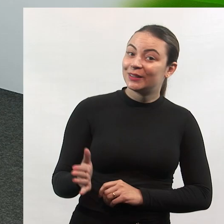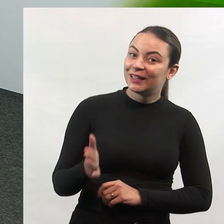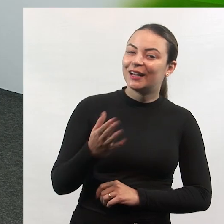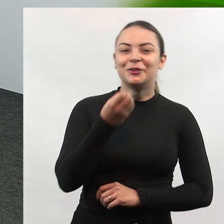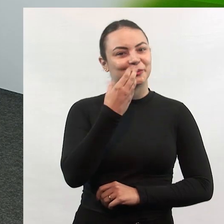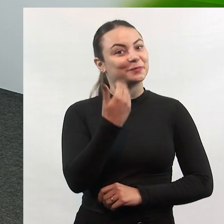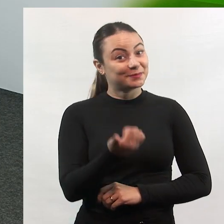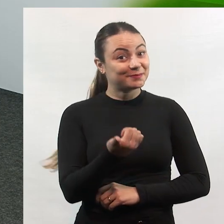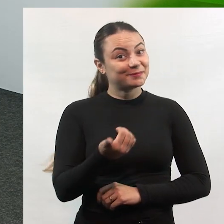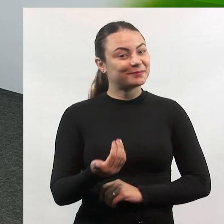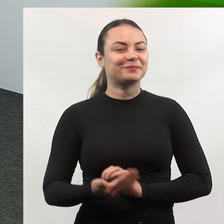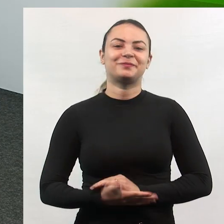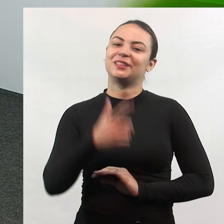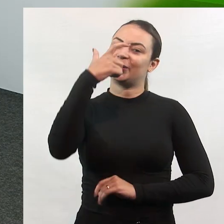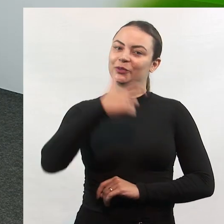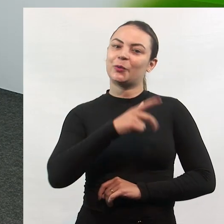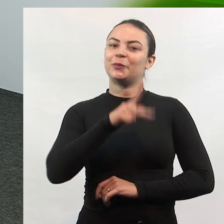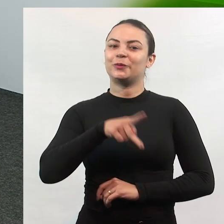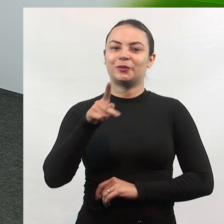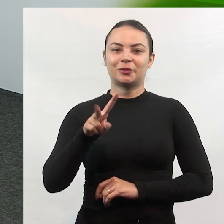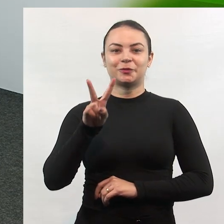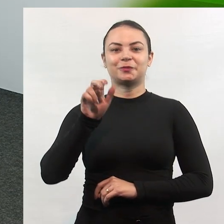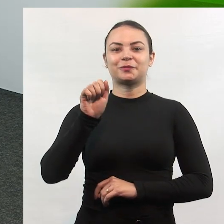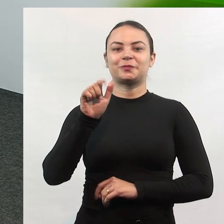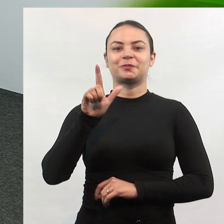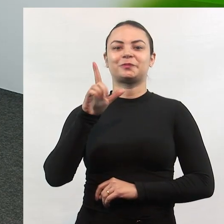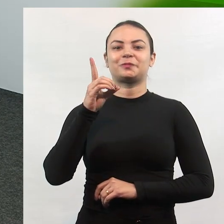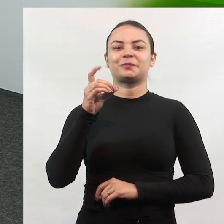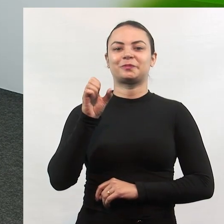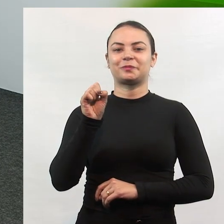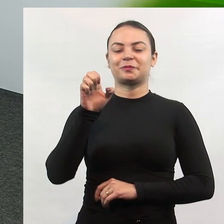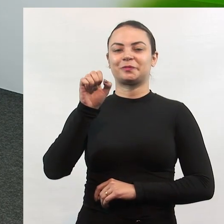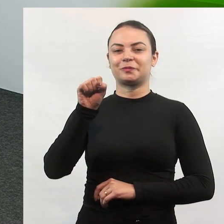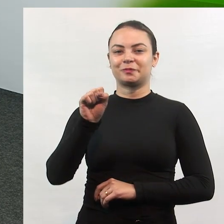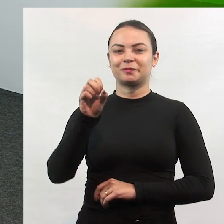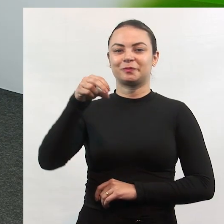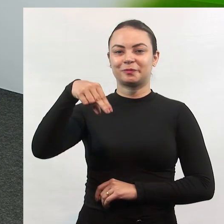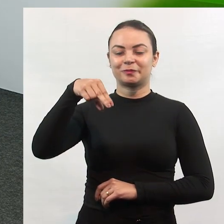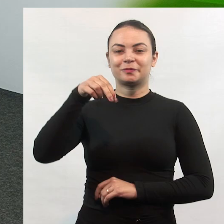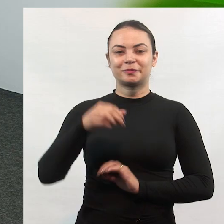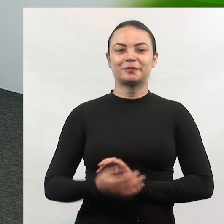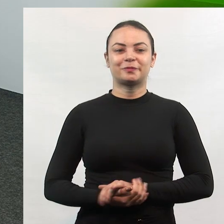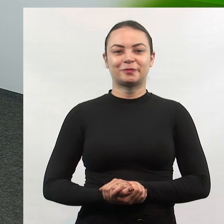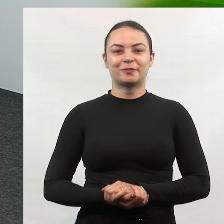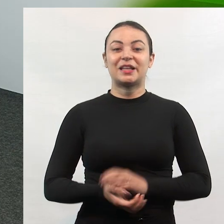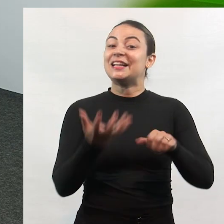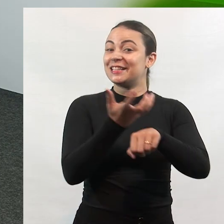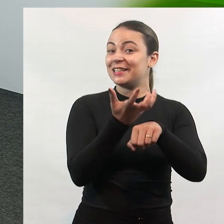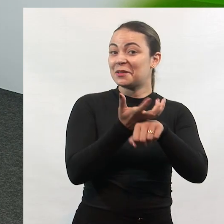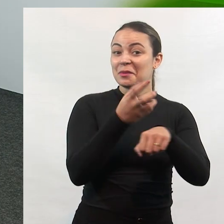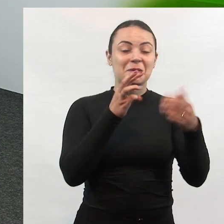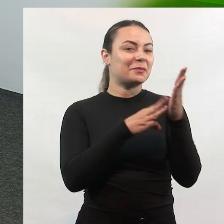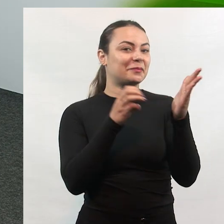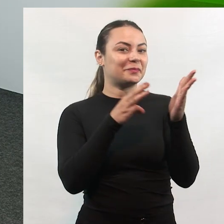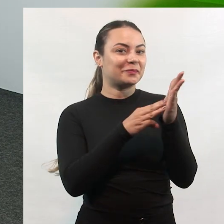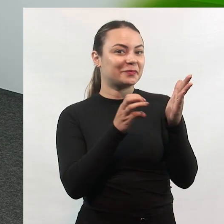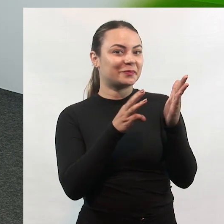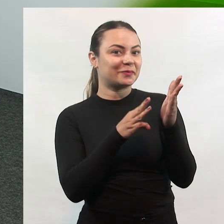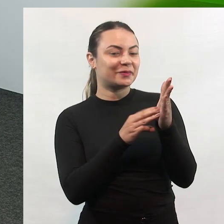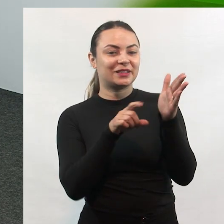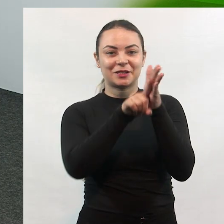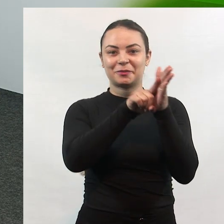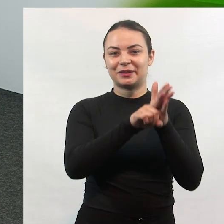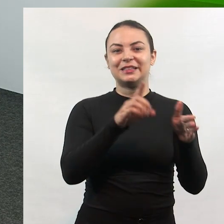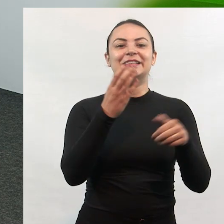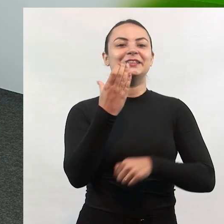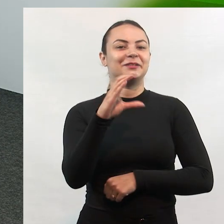Olá você, como vai? Eu sou o professor Valderson, essa é a nossa disciplina de Metodologia da Pesquisa Científica, da pós-graduação em